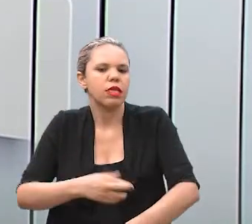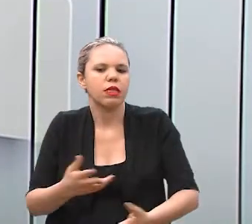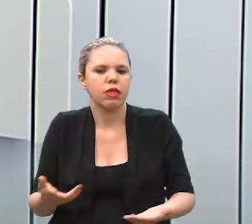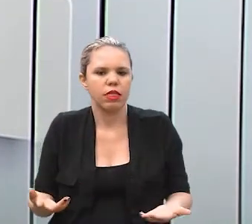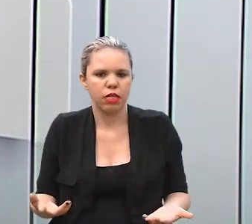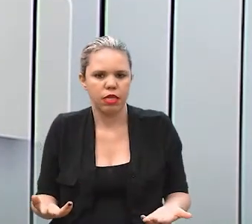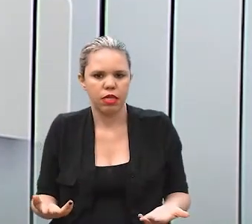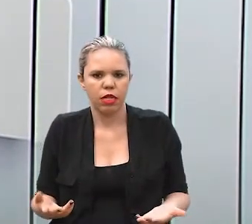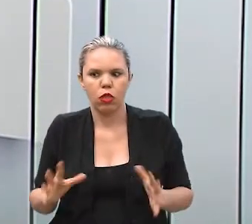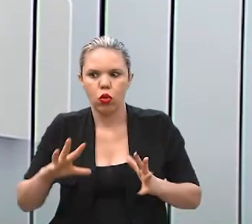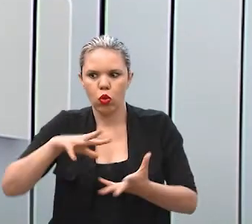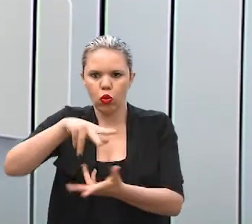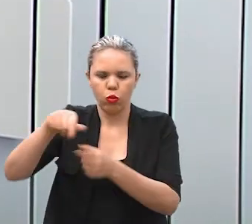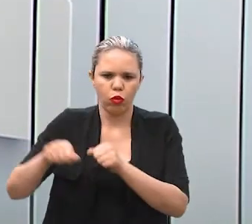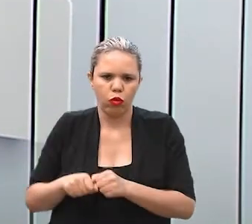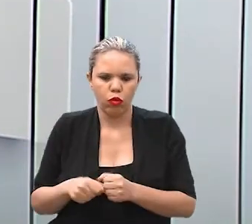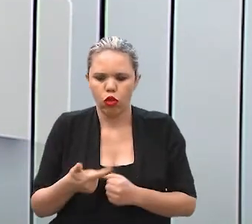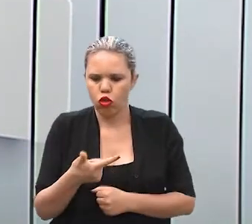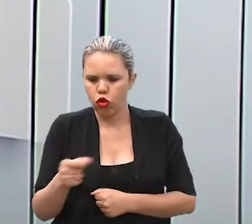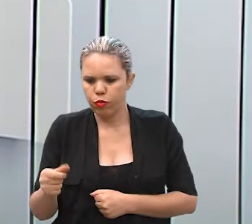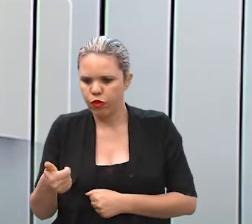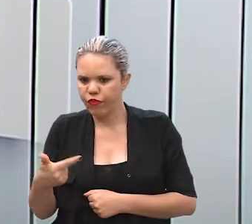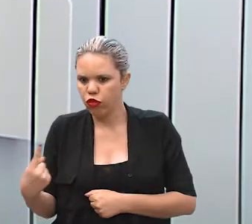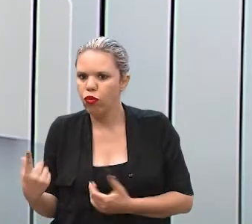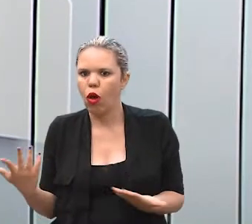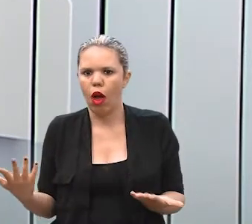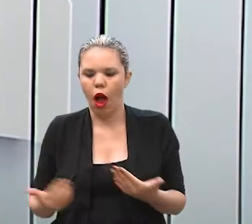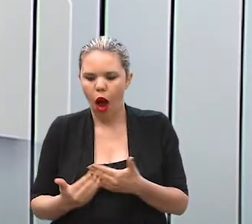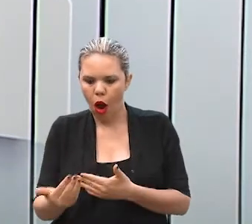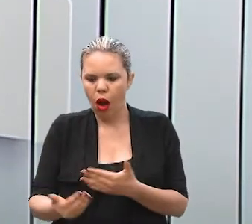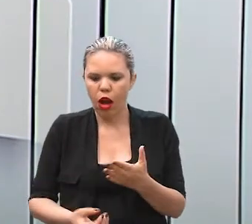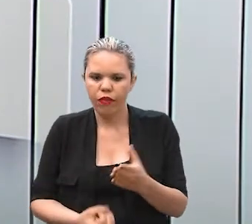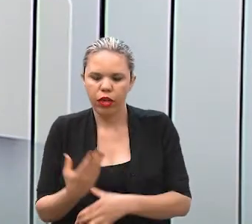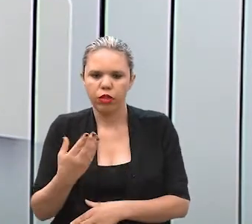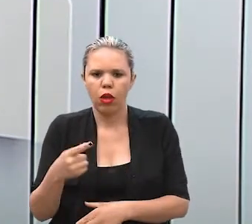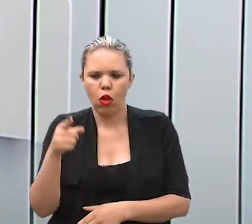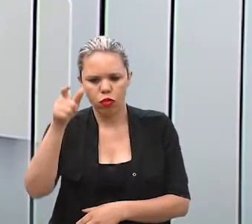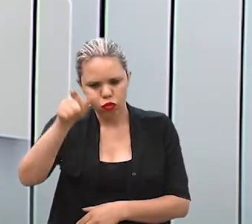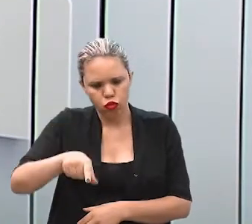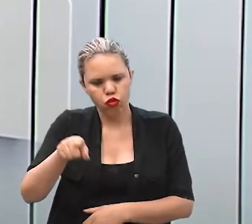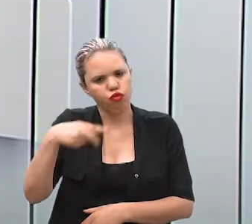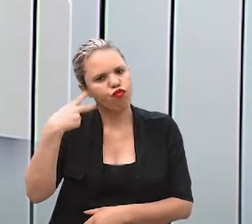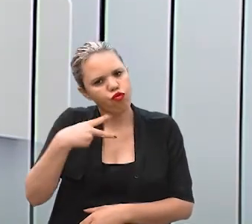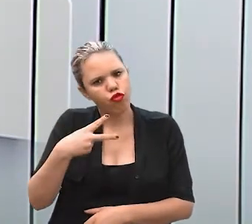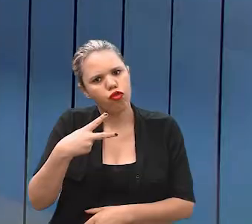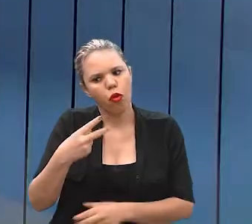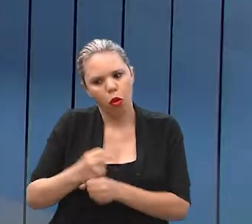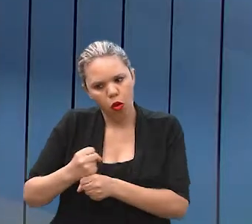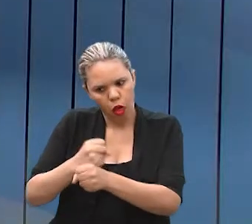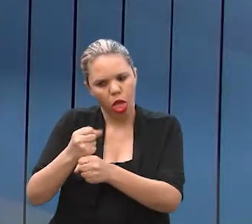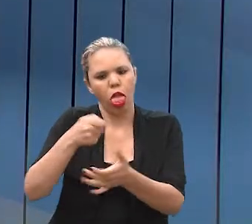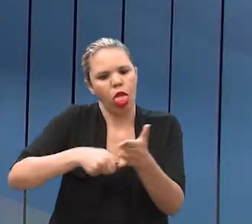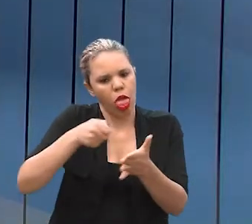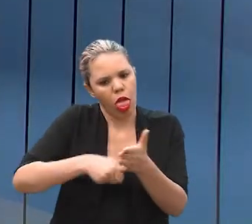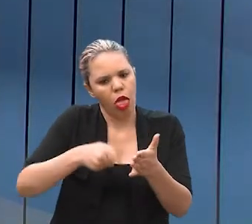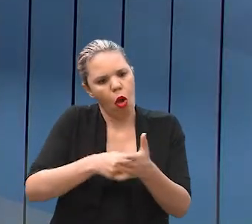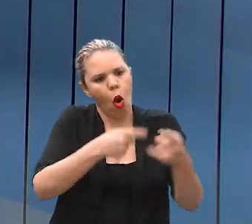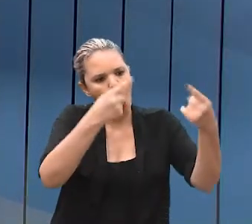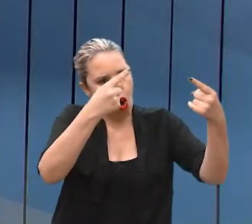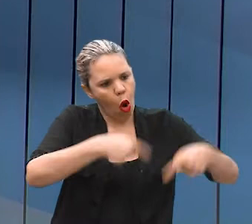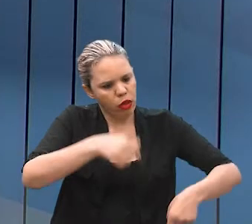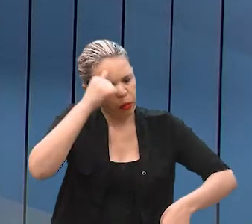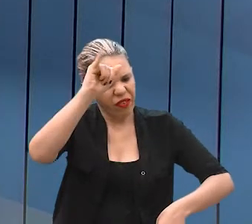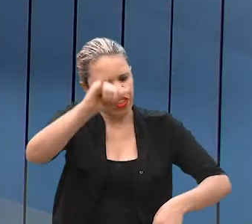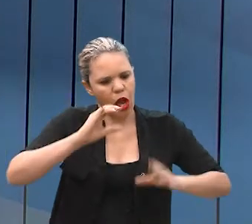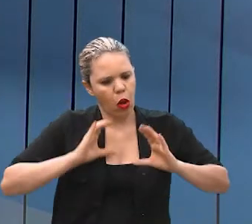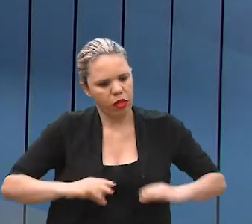racistas, e isso em todo o mundo. Como é que o senhor, que está nessa luta há anos contra este comportamento, tem visto tudo o que